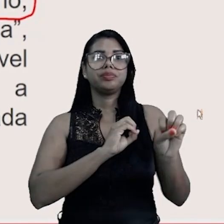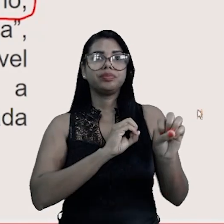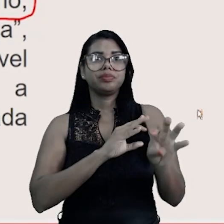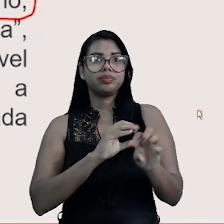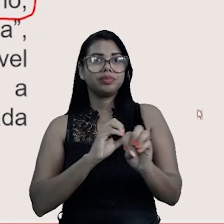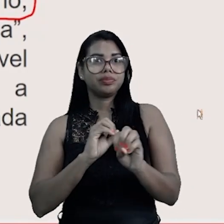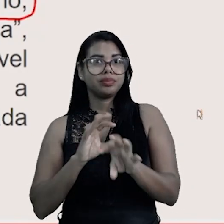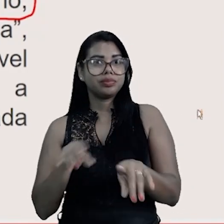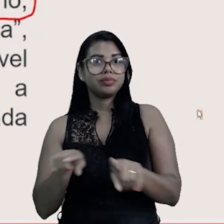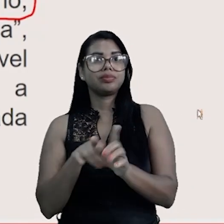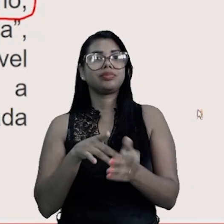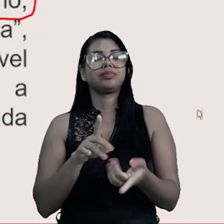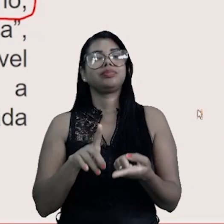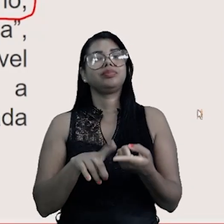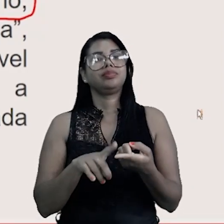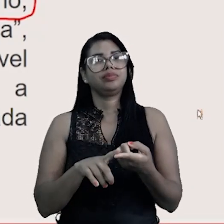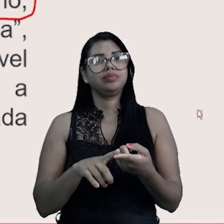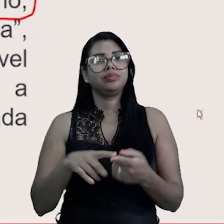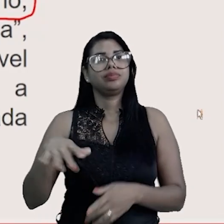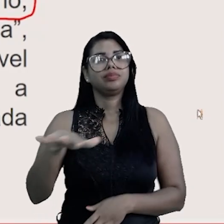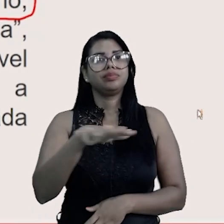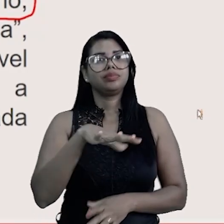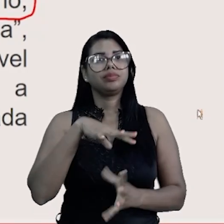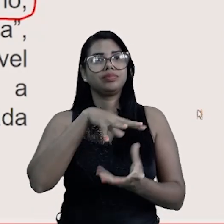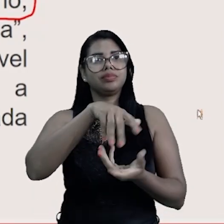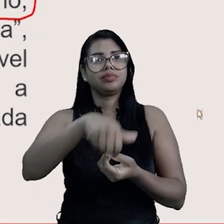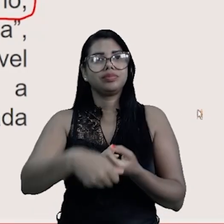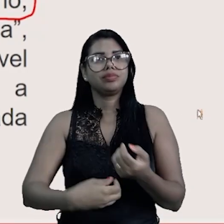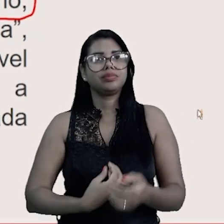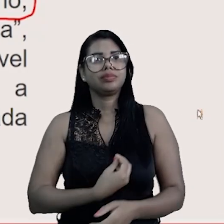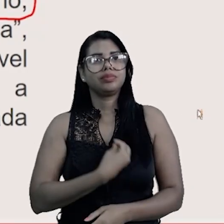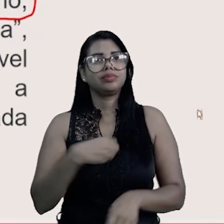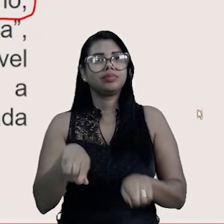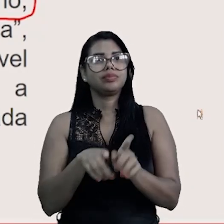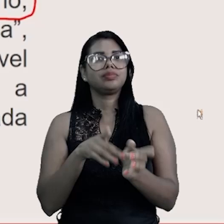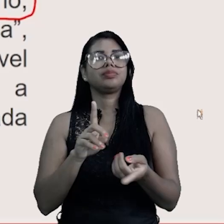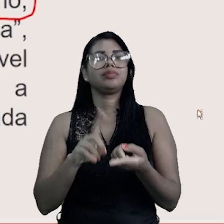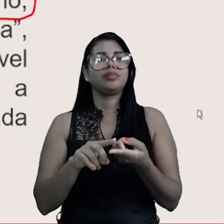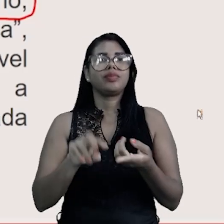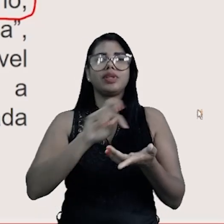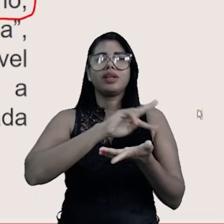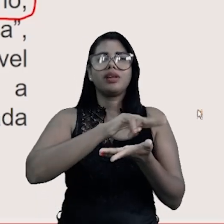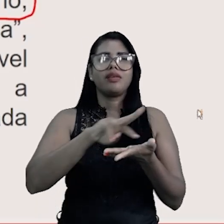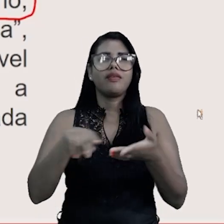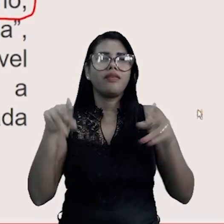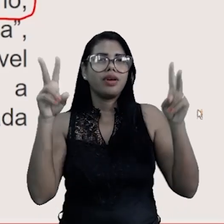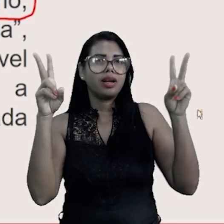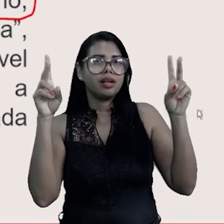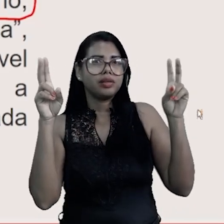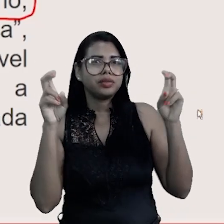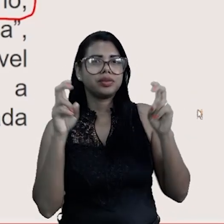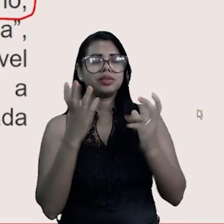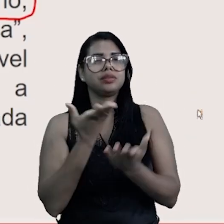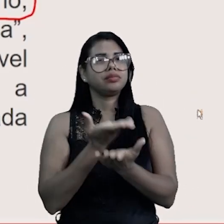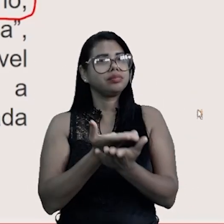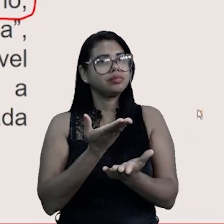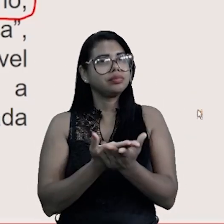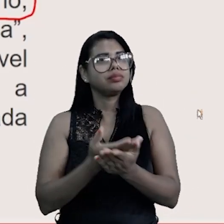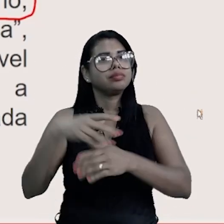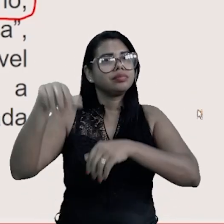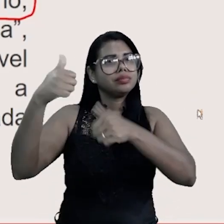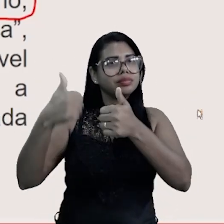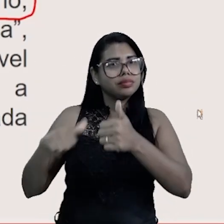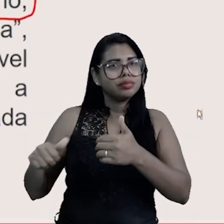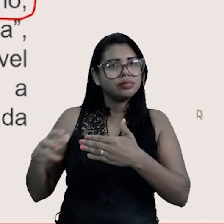né, meio ambiente. Você pega vários temas, tá? E a partir disso eu pego um tema